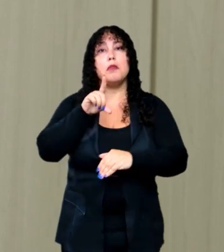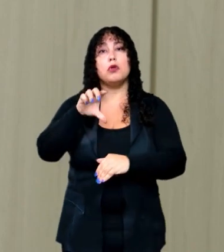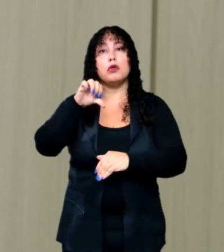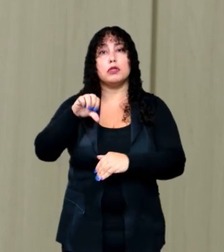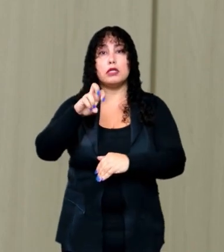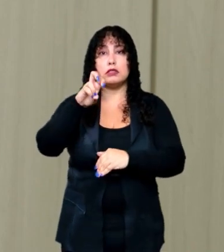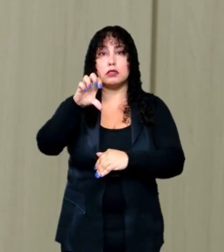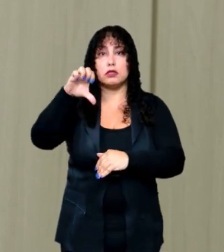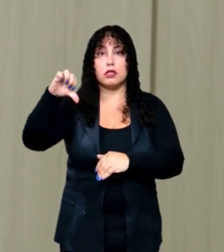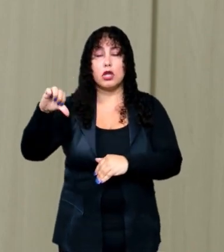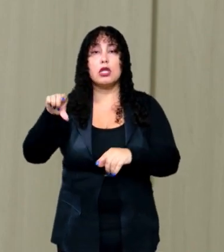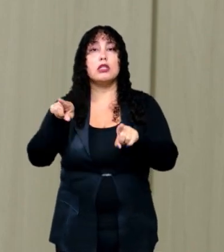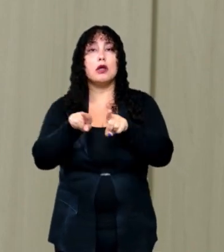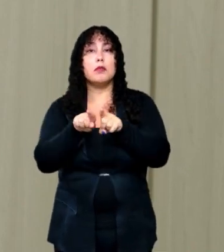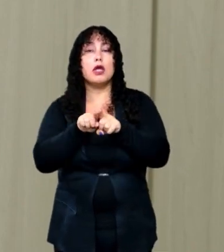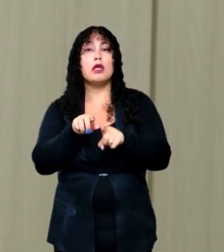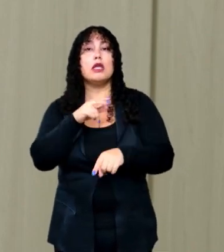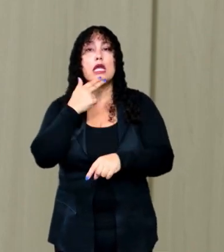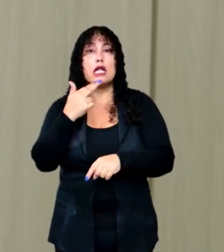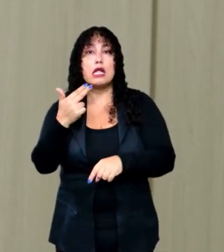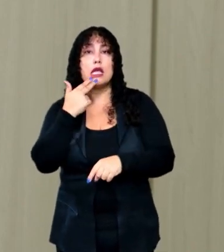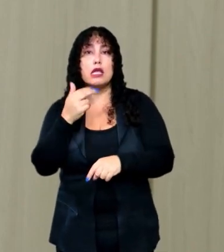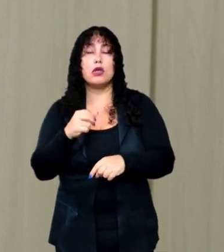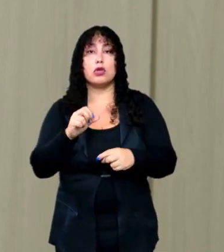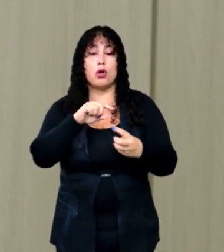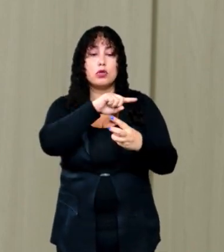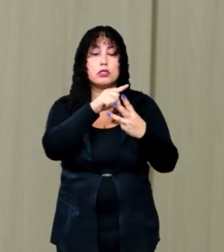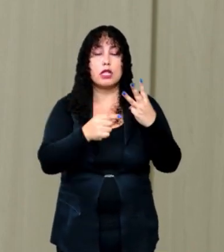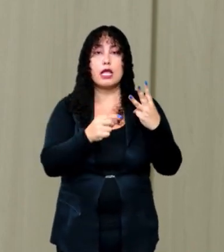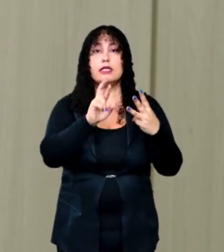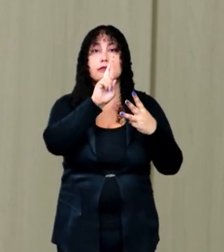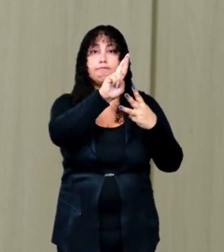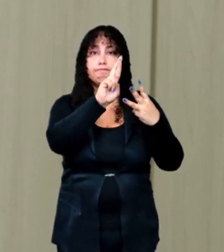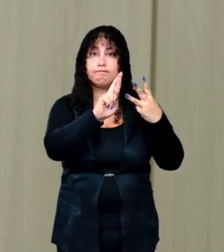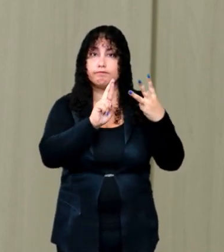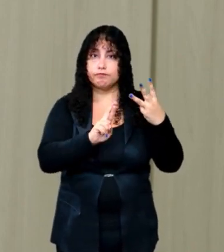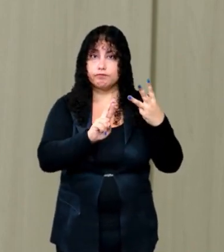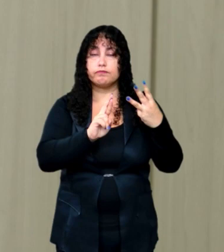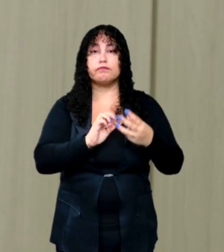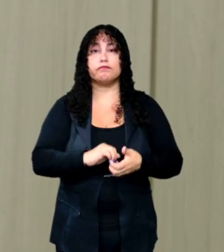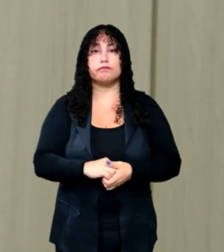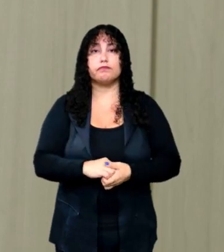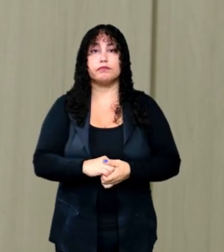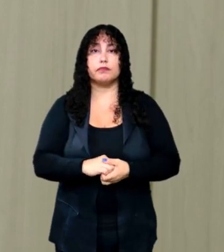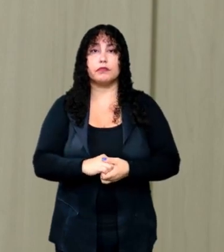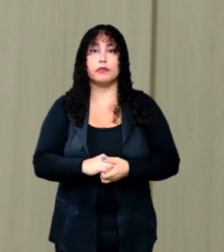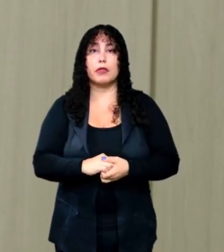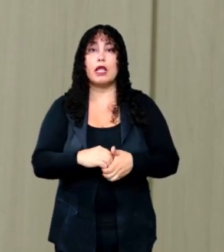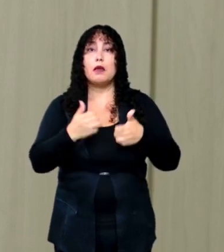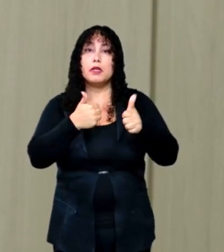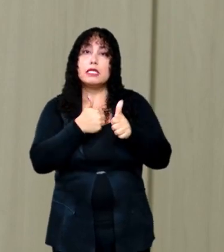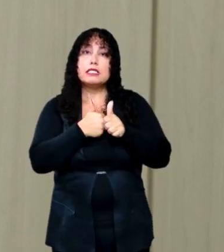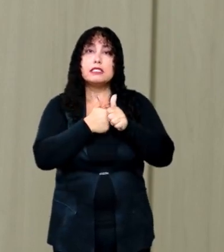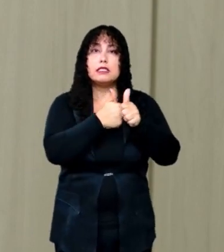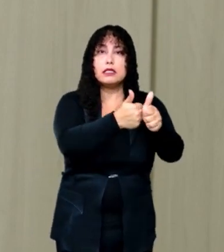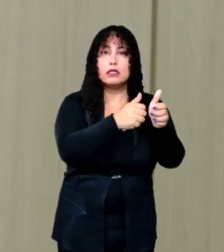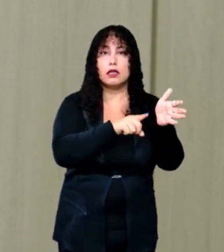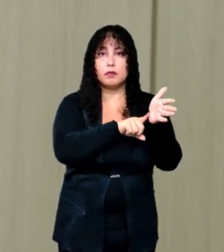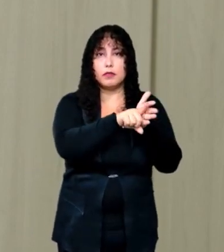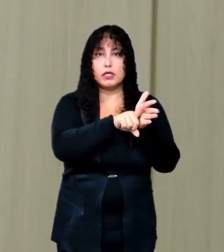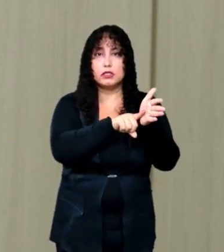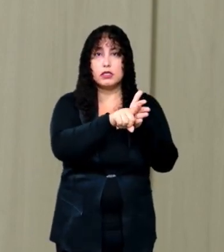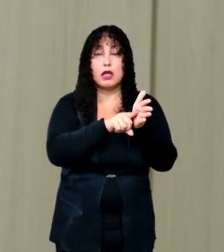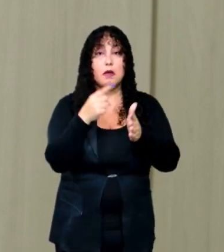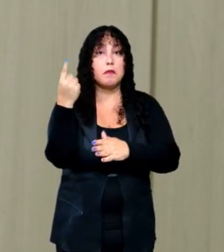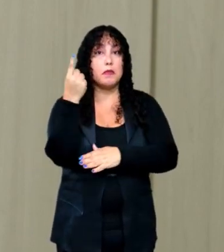1959, que Russell e Bush fez, que é os 3 R's, né, que a gente precisa seguir na pesquisa. Então, a